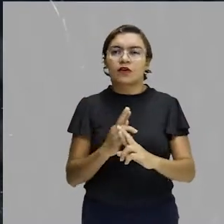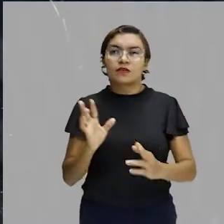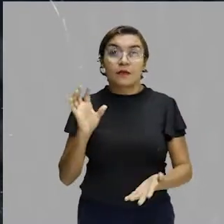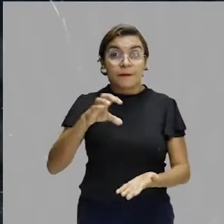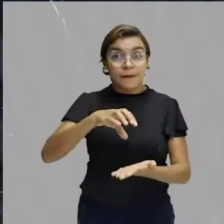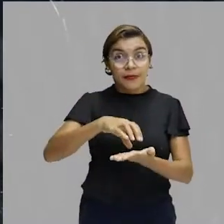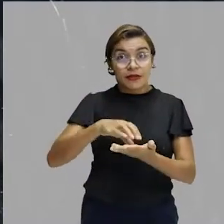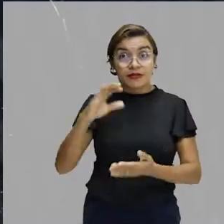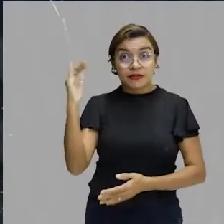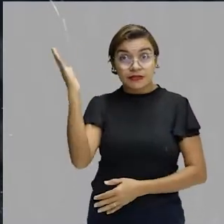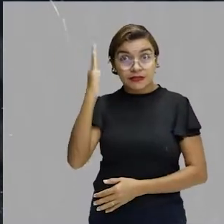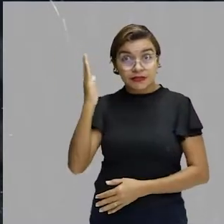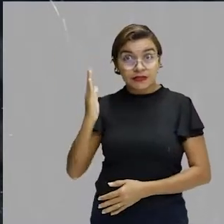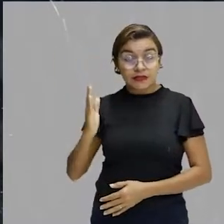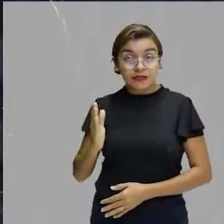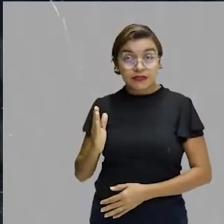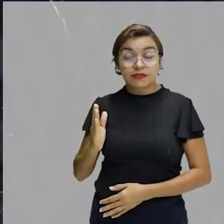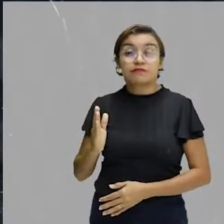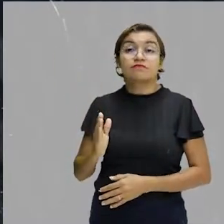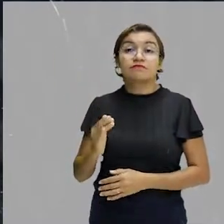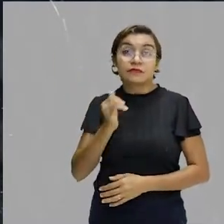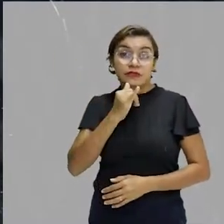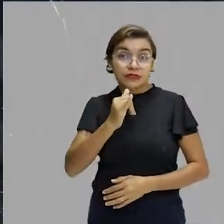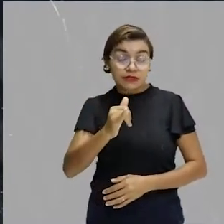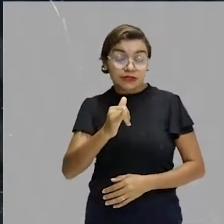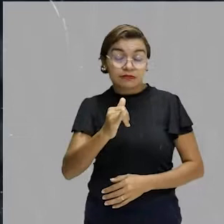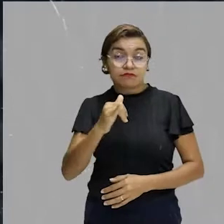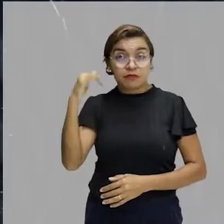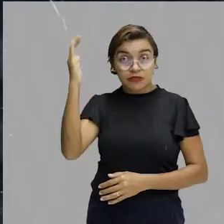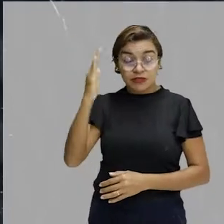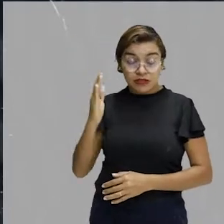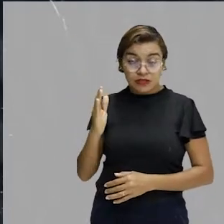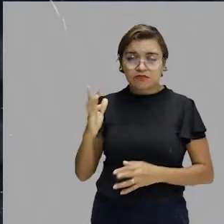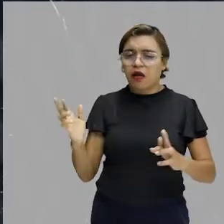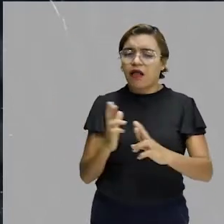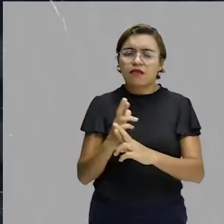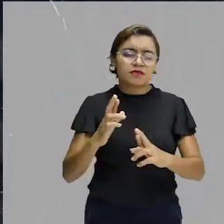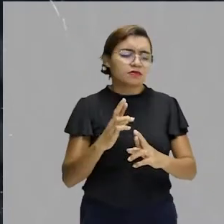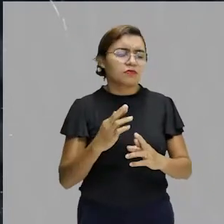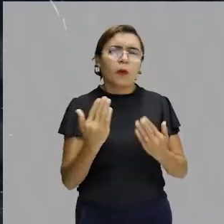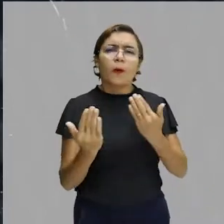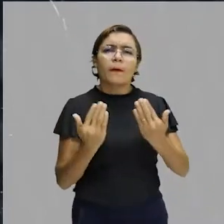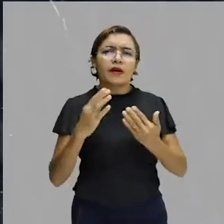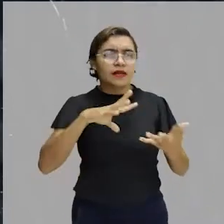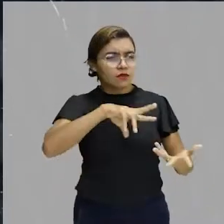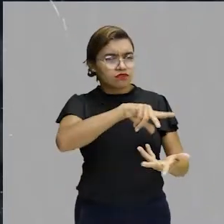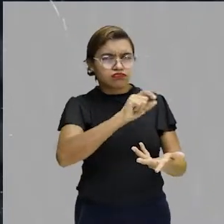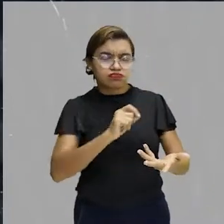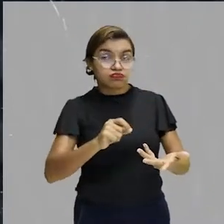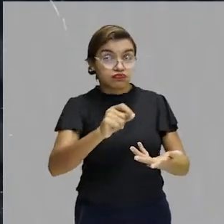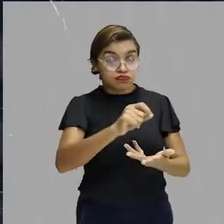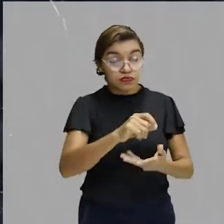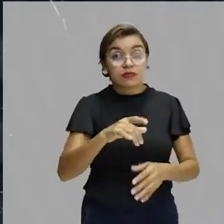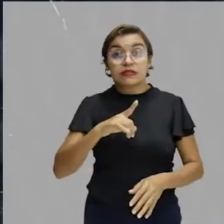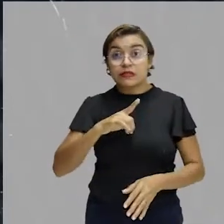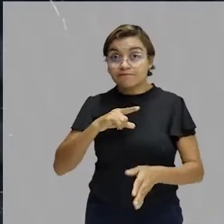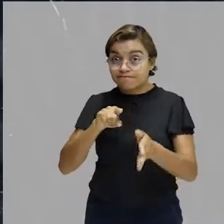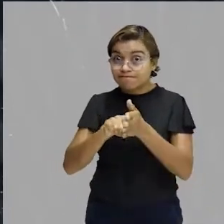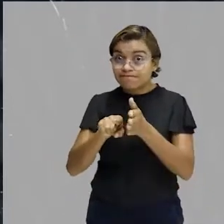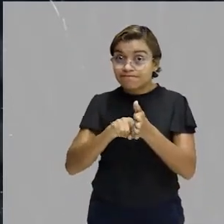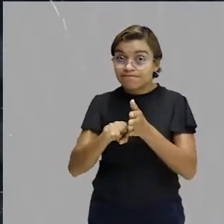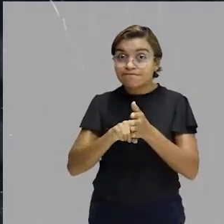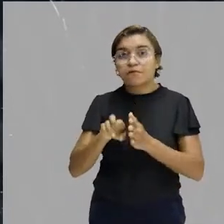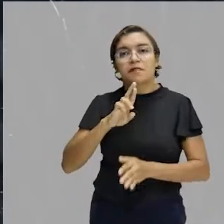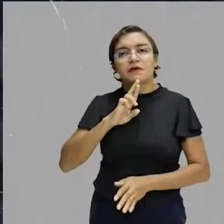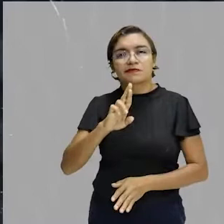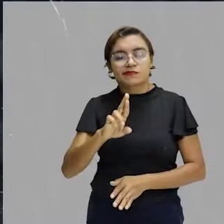energética brasileira em relação ao mundo e, é claro, né, tirar aquelas dúvidas, focar naquelas ditas pegadinhas do malandro,